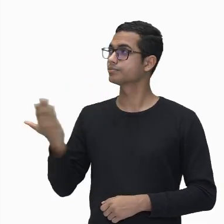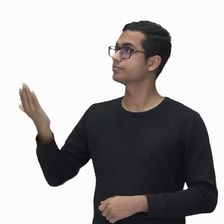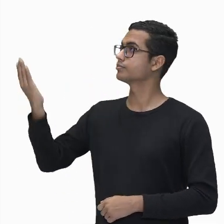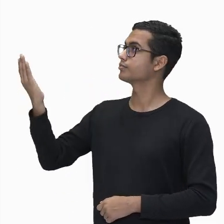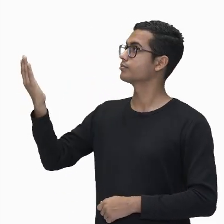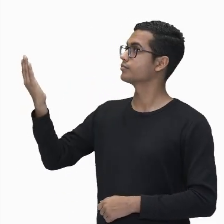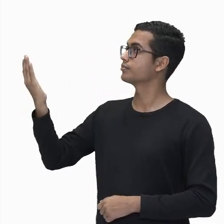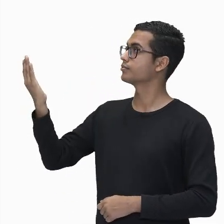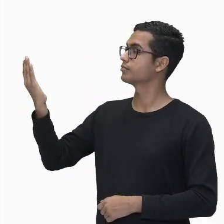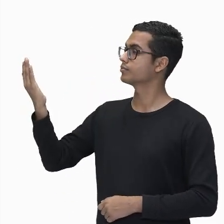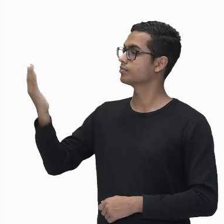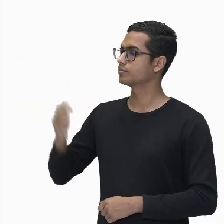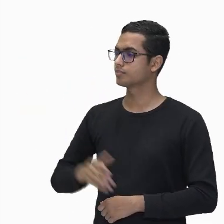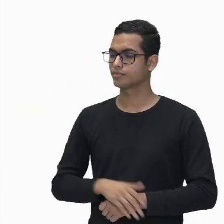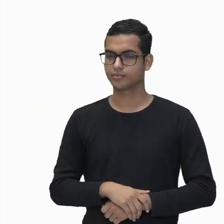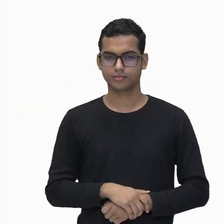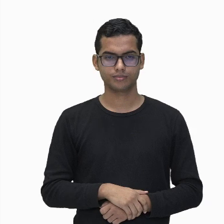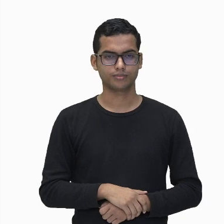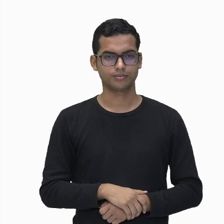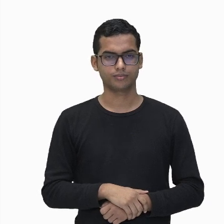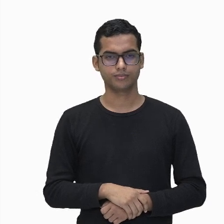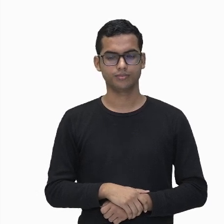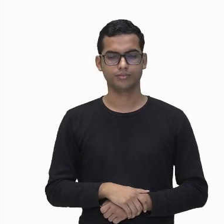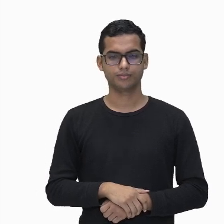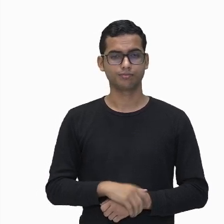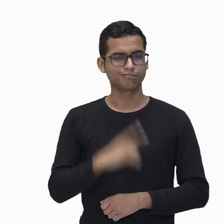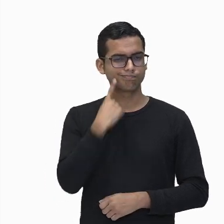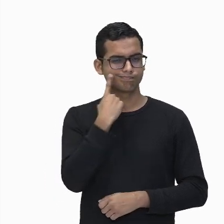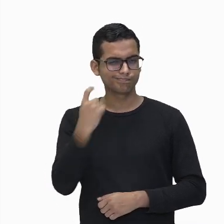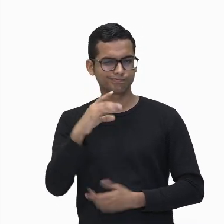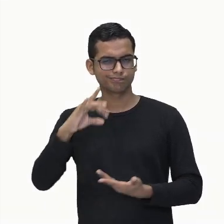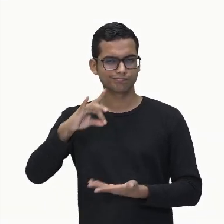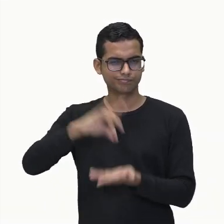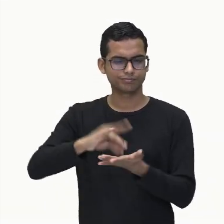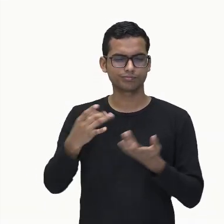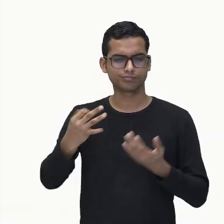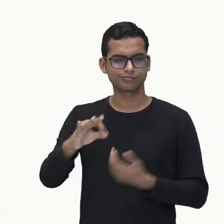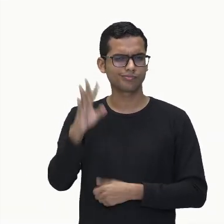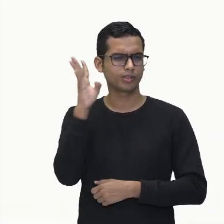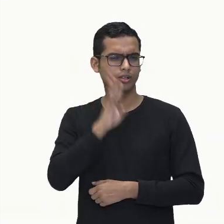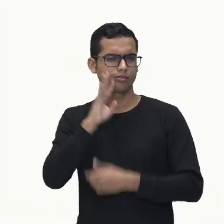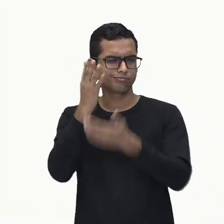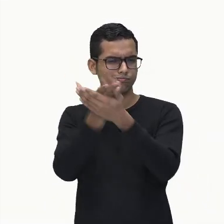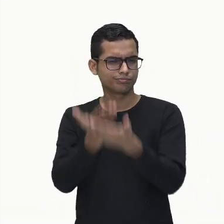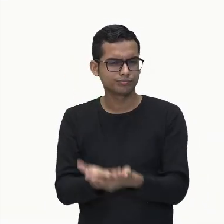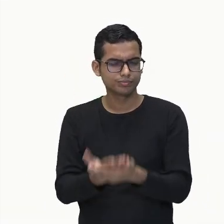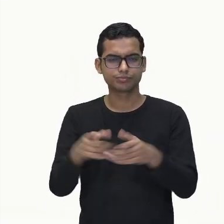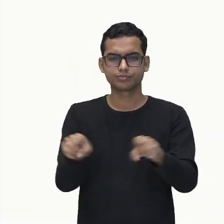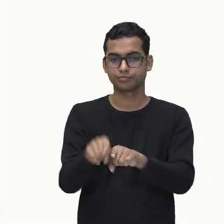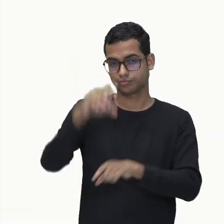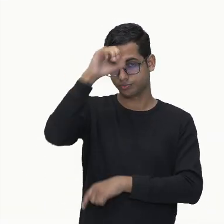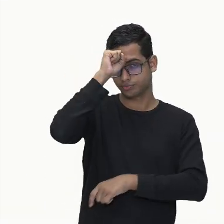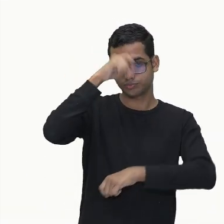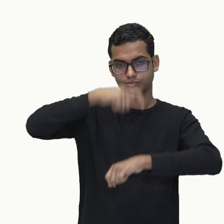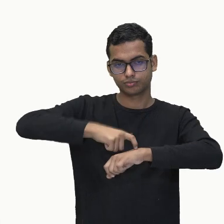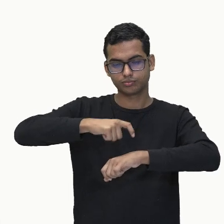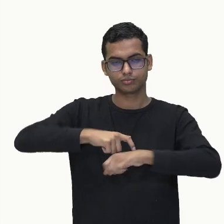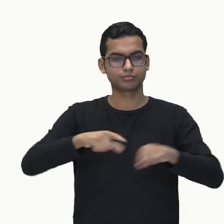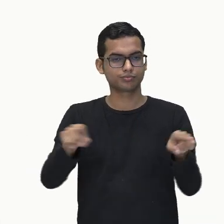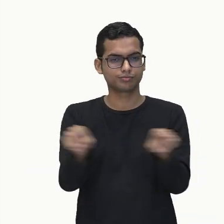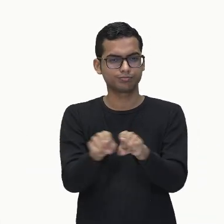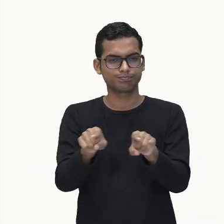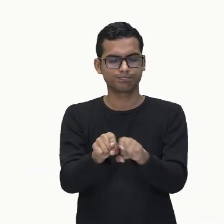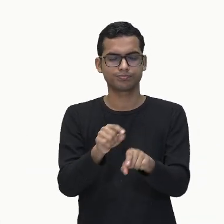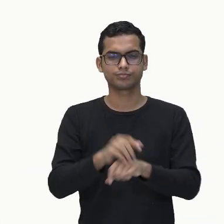e Mia M interessante né e legal de estudar de aprender as horas né pessoal muito